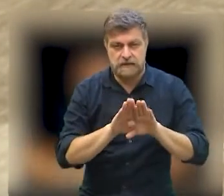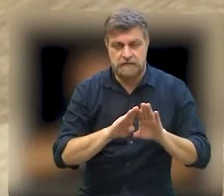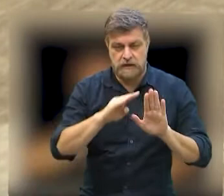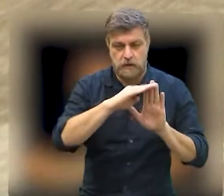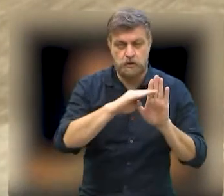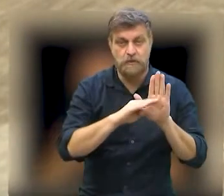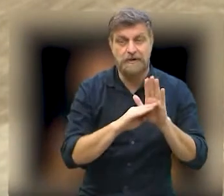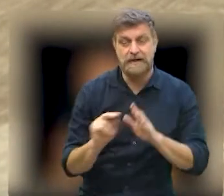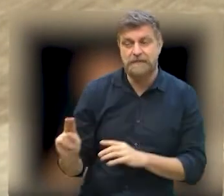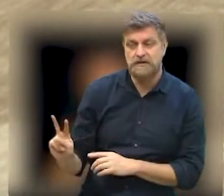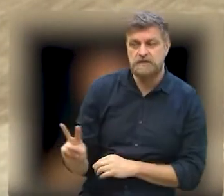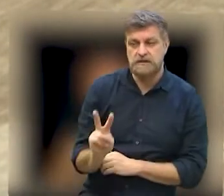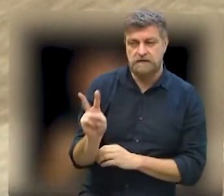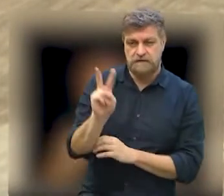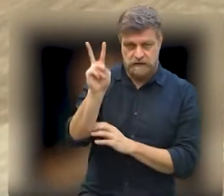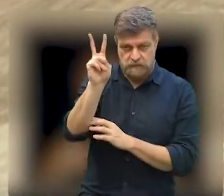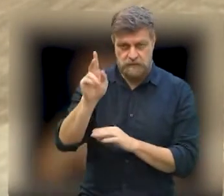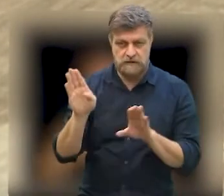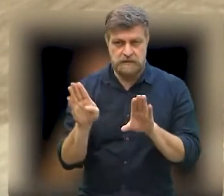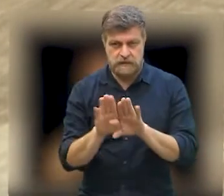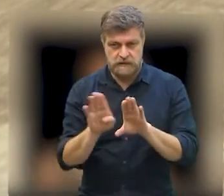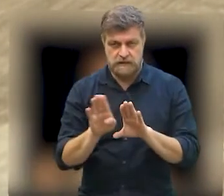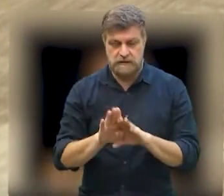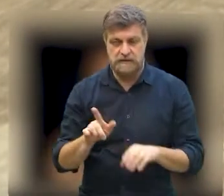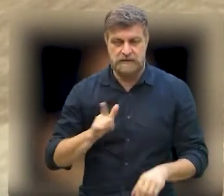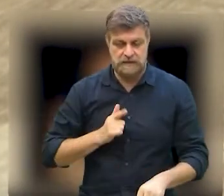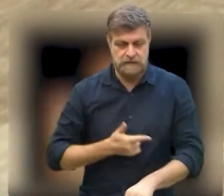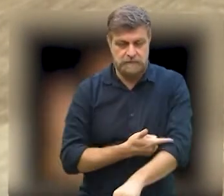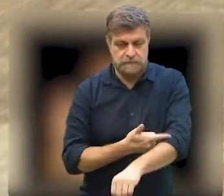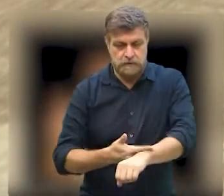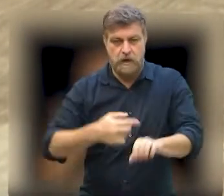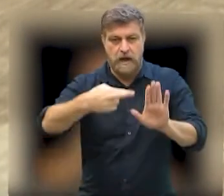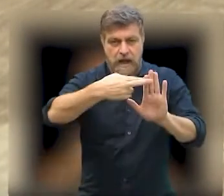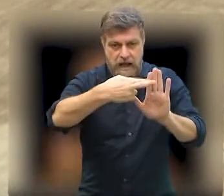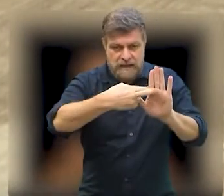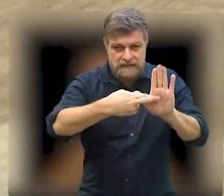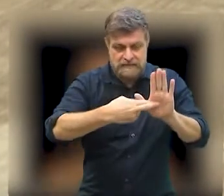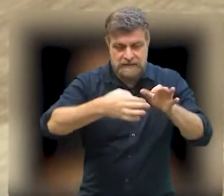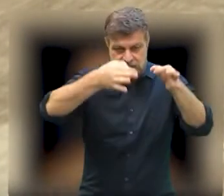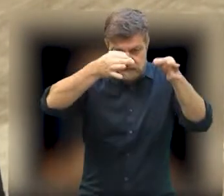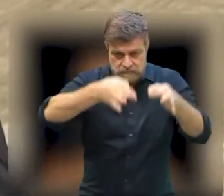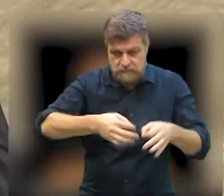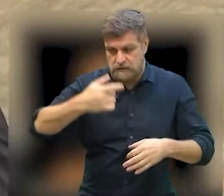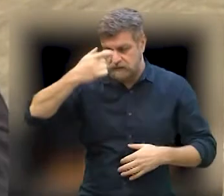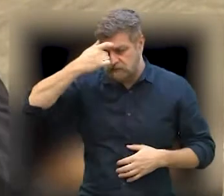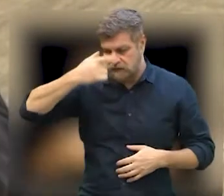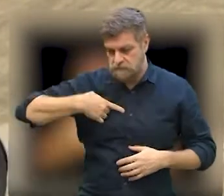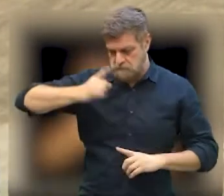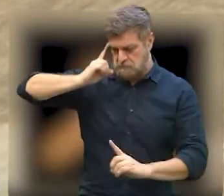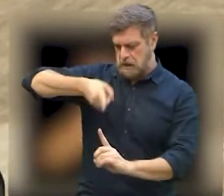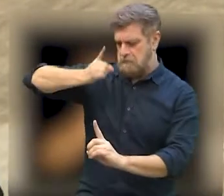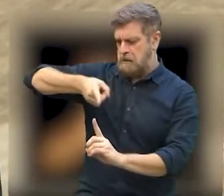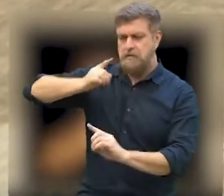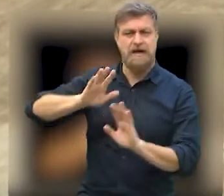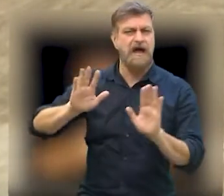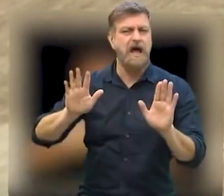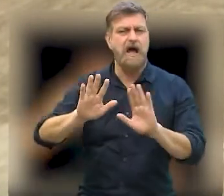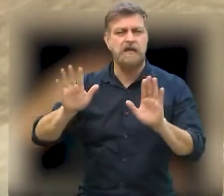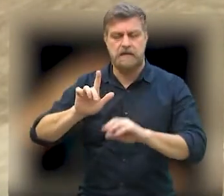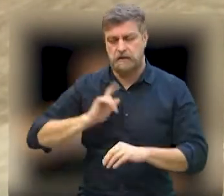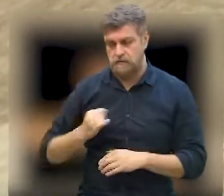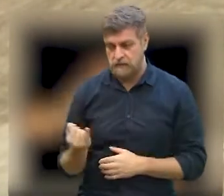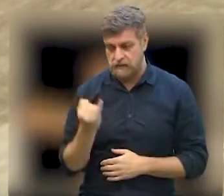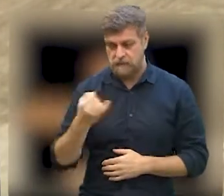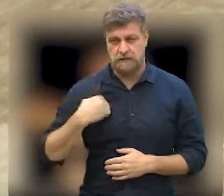e também no programa Valores, né? Sem contar com a parte disciplinar, aquela disciplina, né, consciente, não aquela